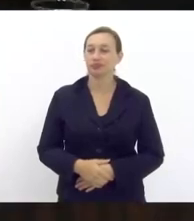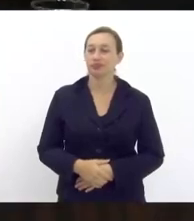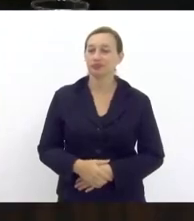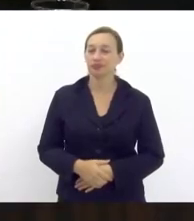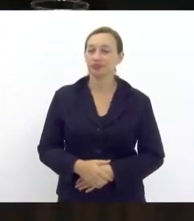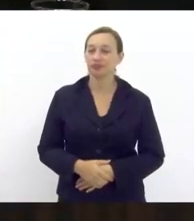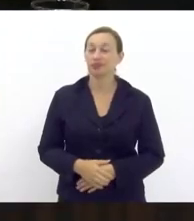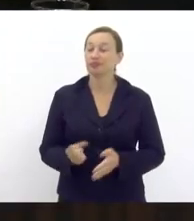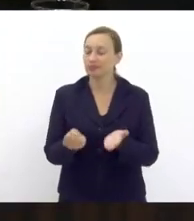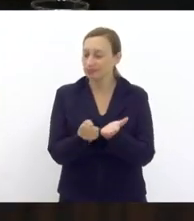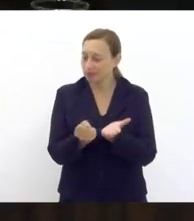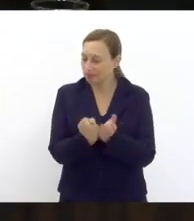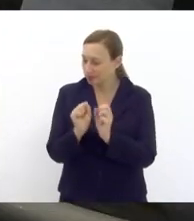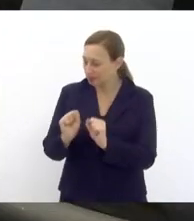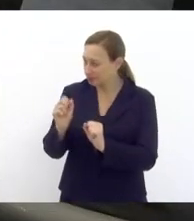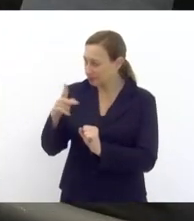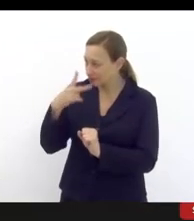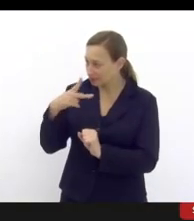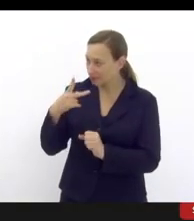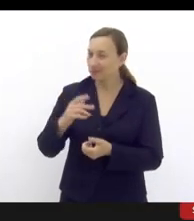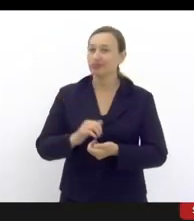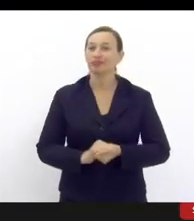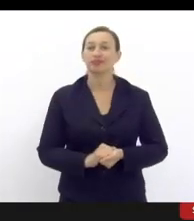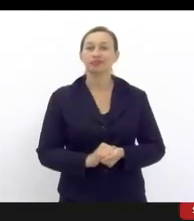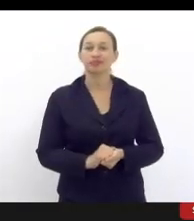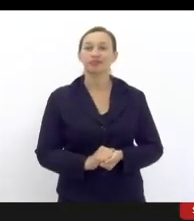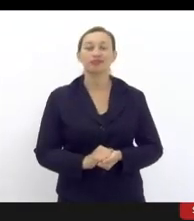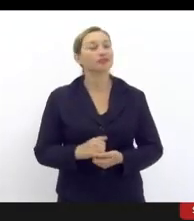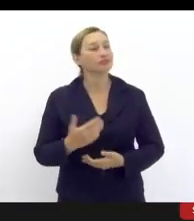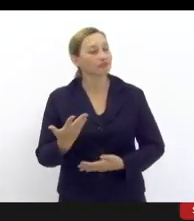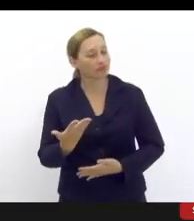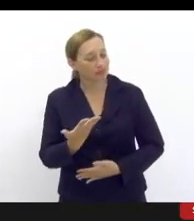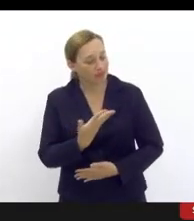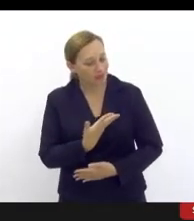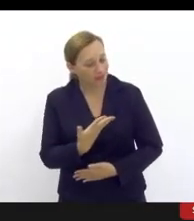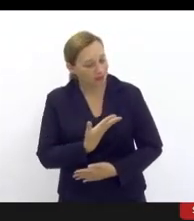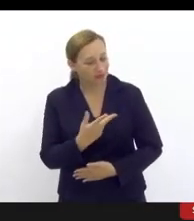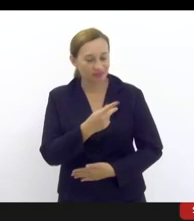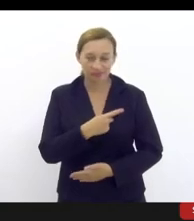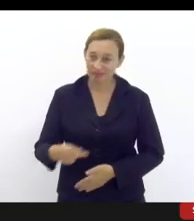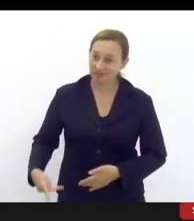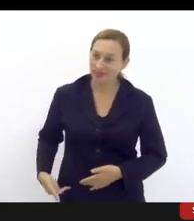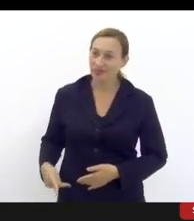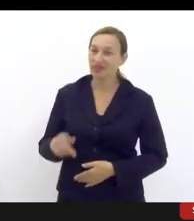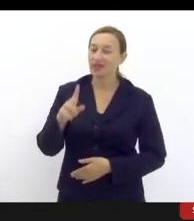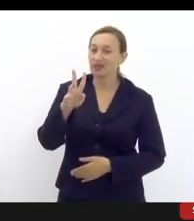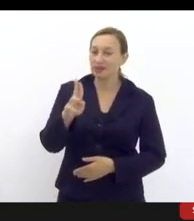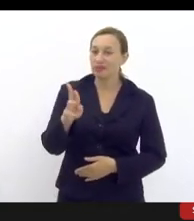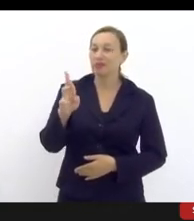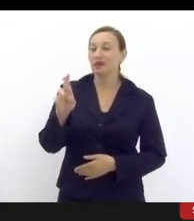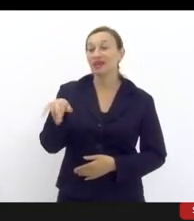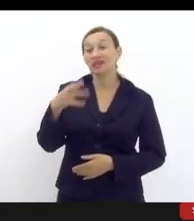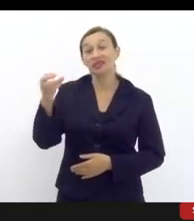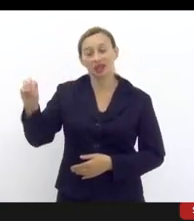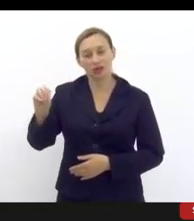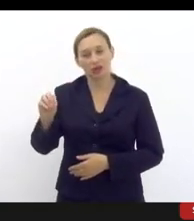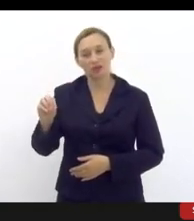Samuel, estou me ouvindo. Meu querido presidente Brazão, você sabe que eu tenho um